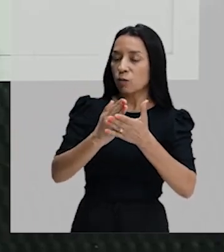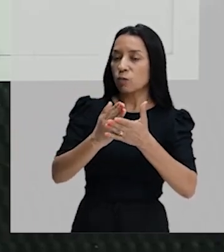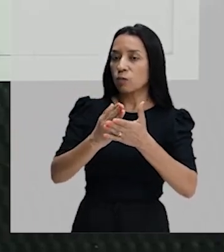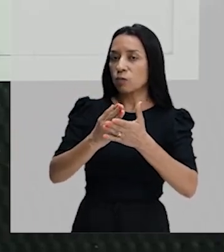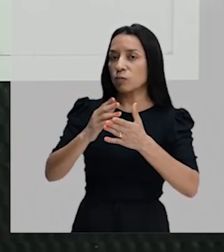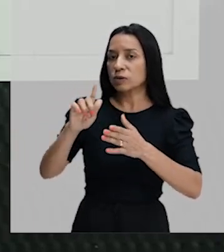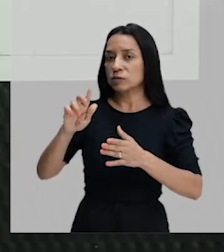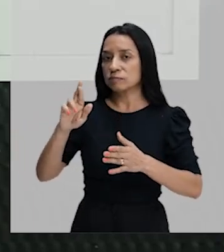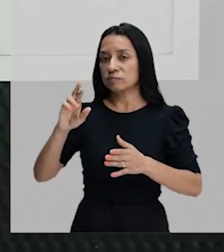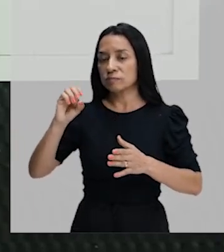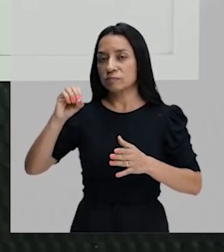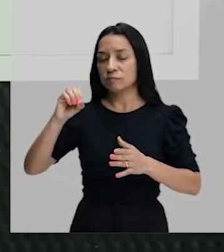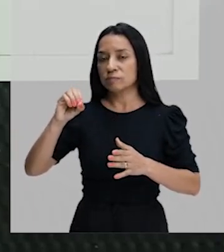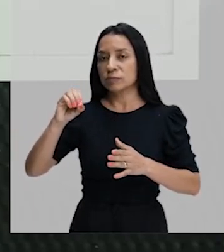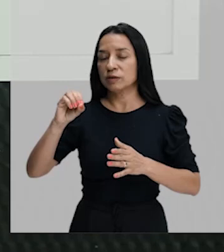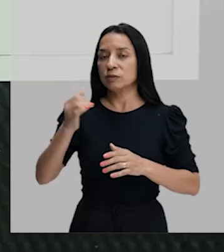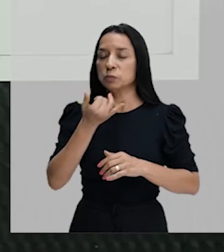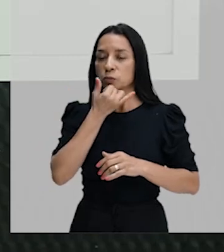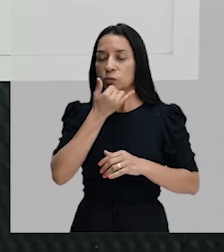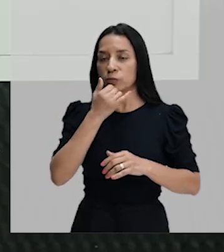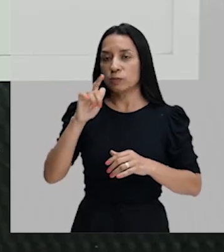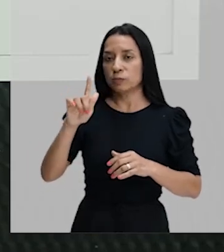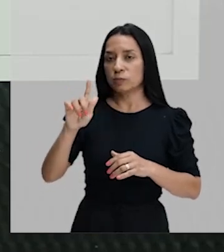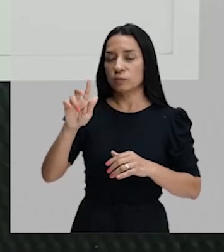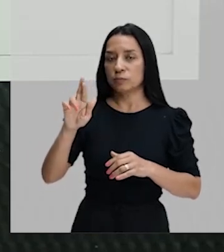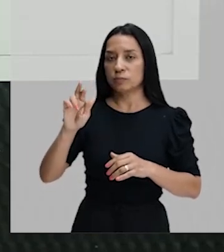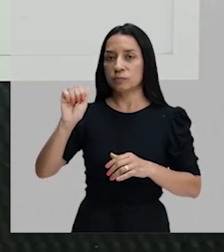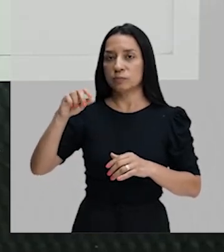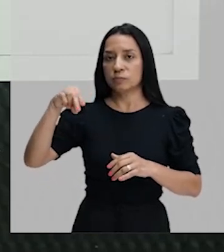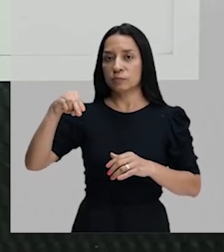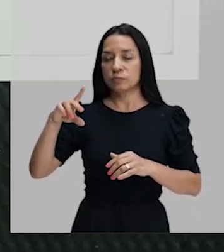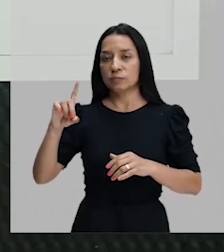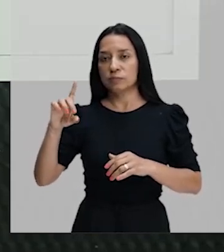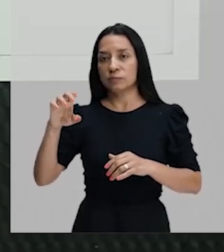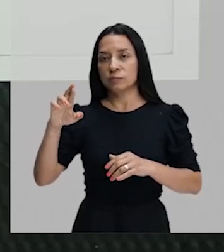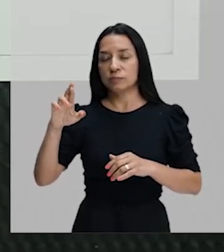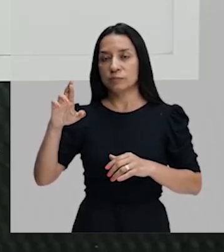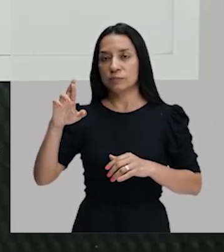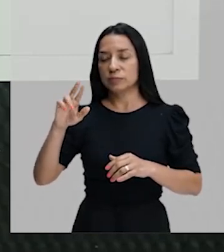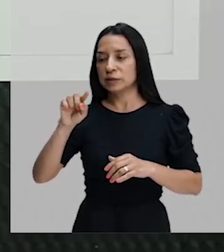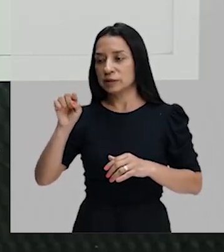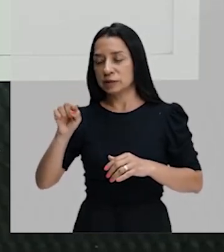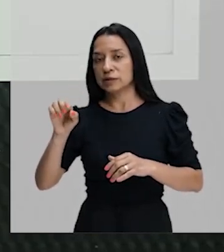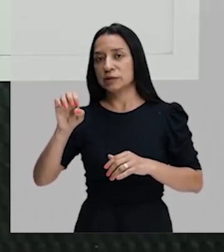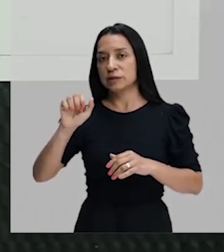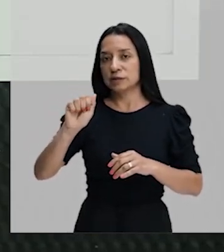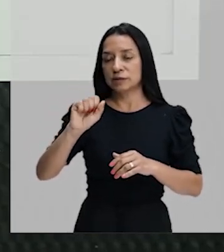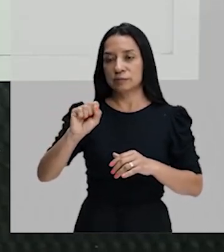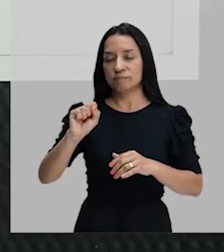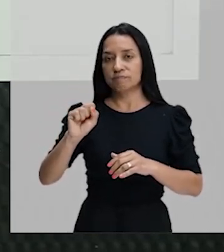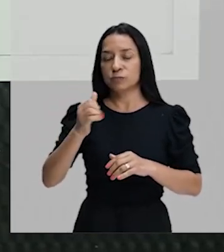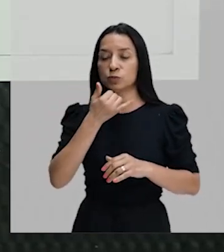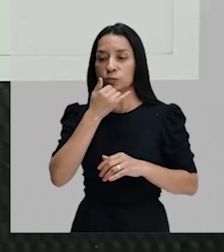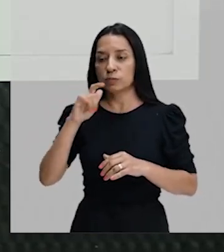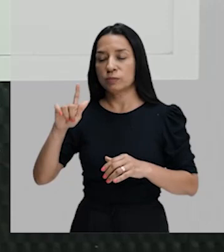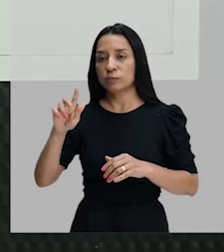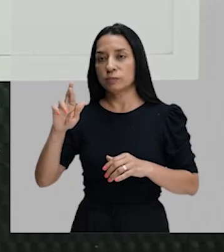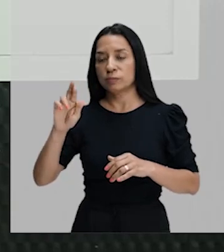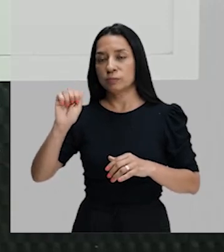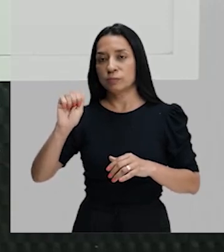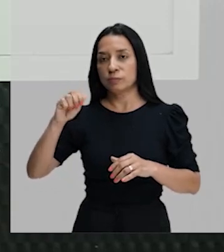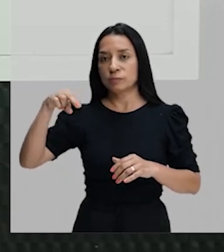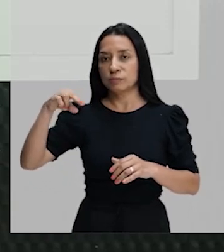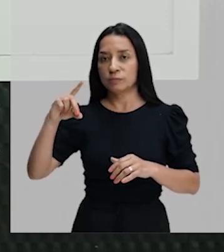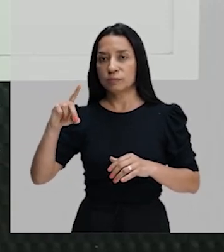ele é tão importante, tá ok? Então, esse comprimento de reta orientado, que é um vetor, tá certo? Ele tem uma base, que é onde